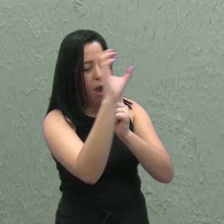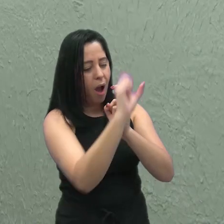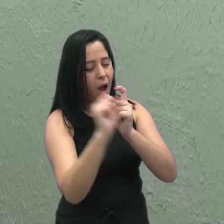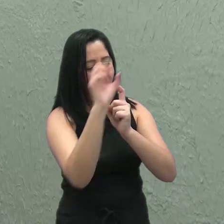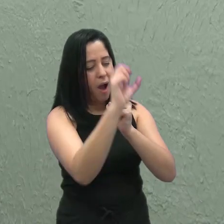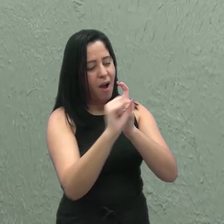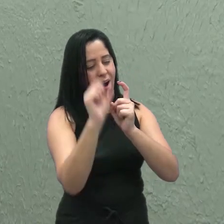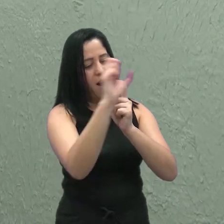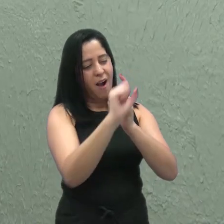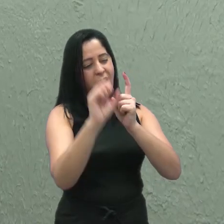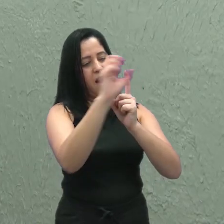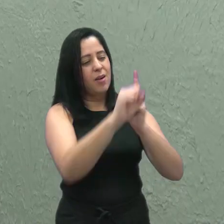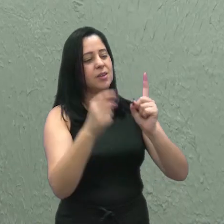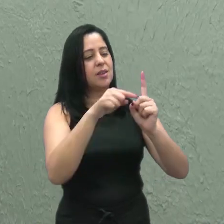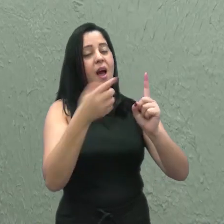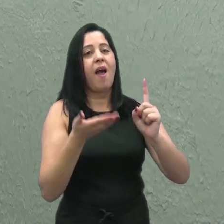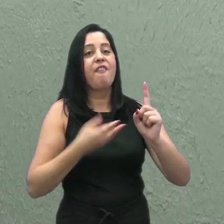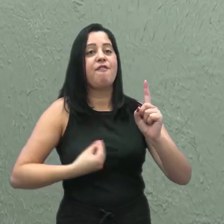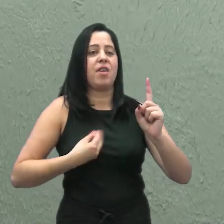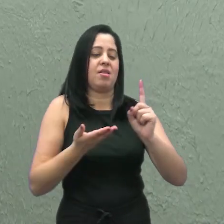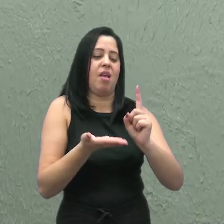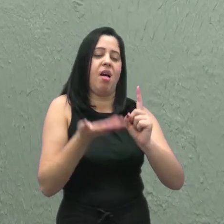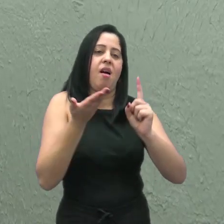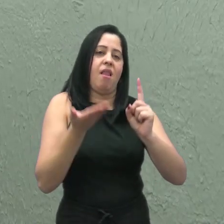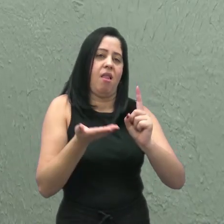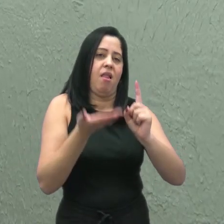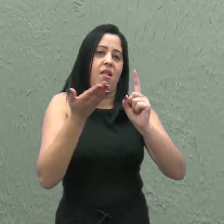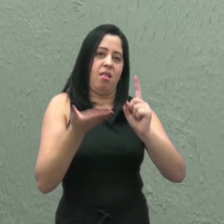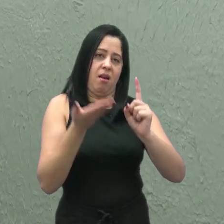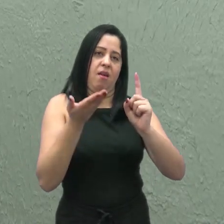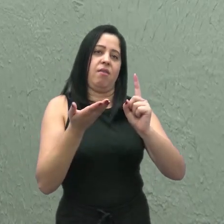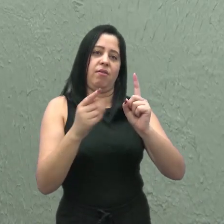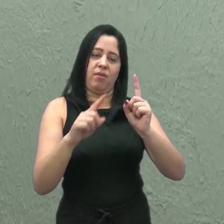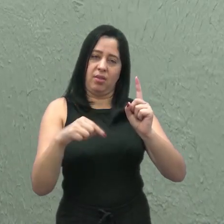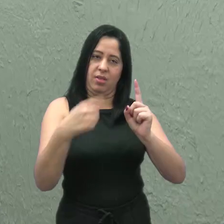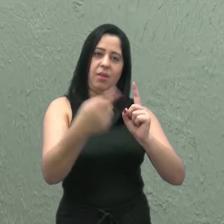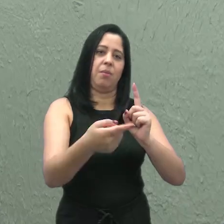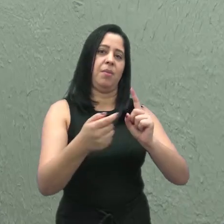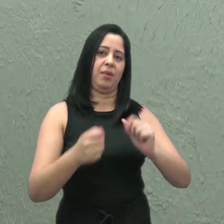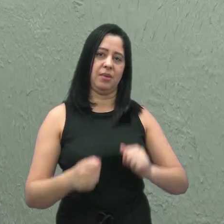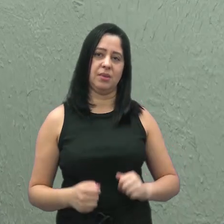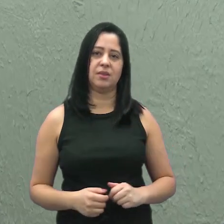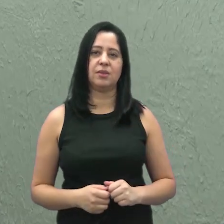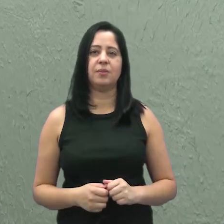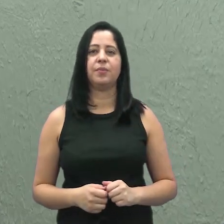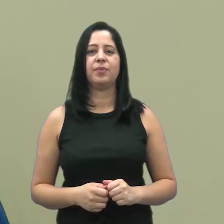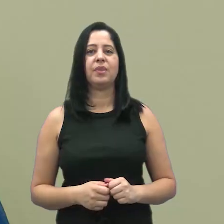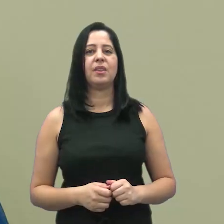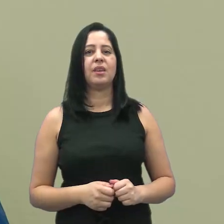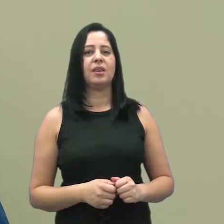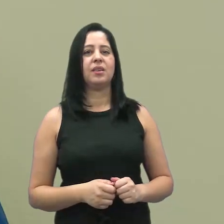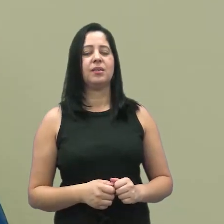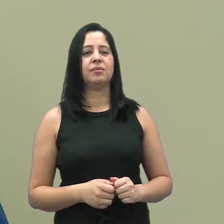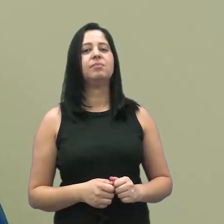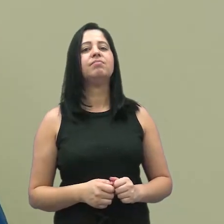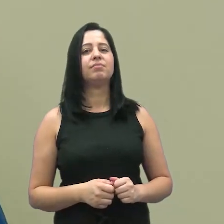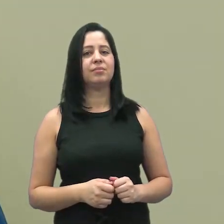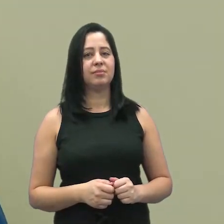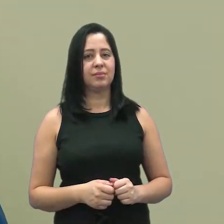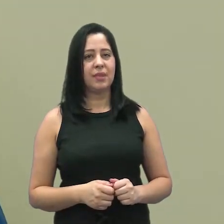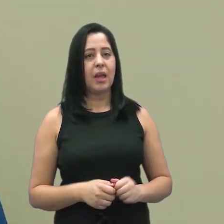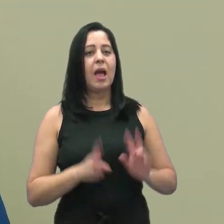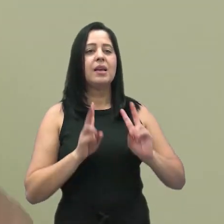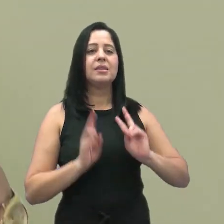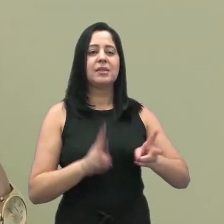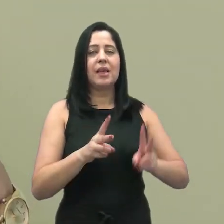daqui, vai trazer muita leveza para os dias pesados que ela tem. A pessoa vai estar sempre com